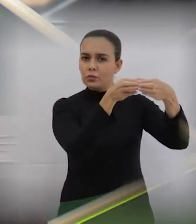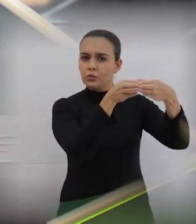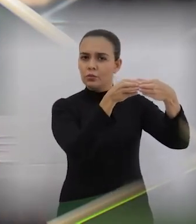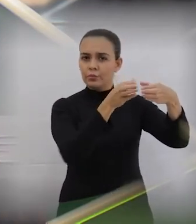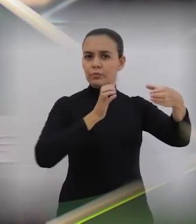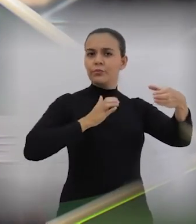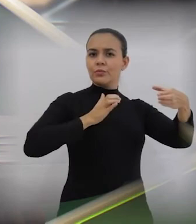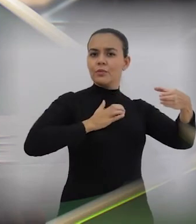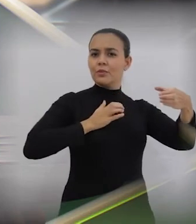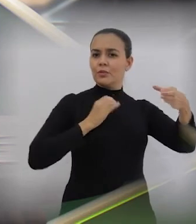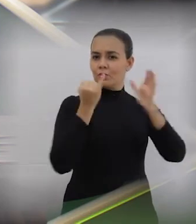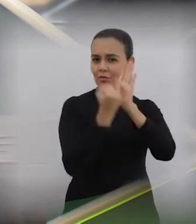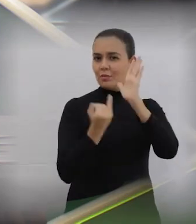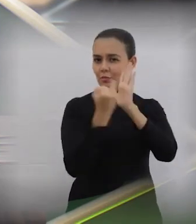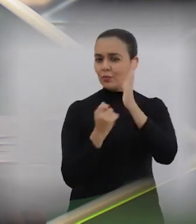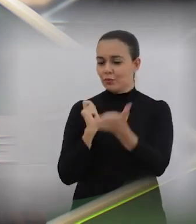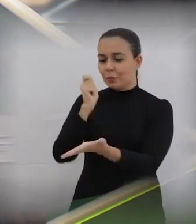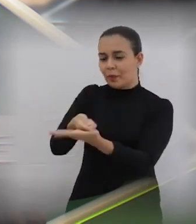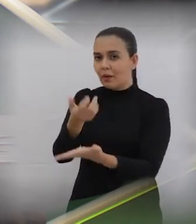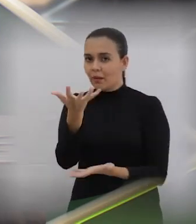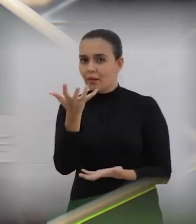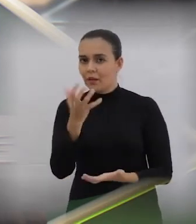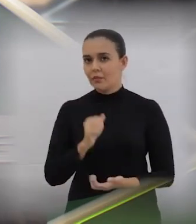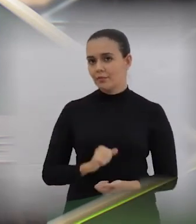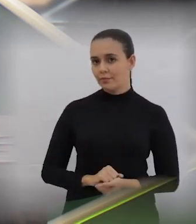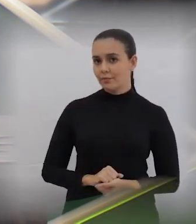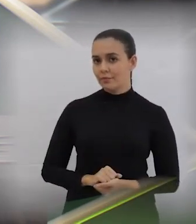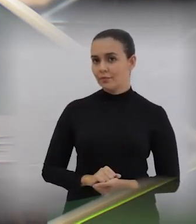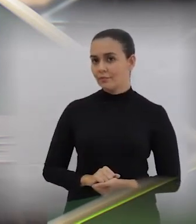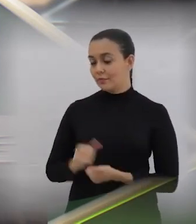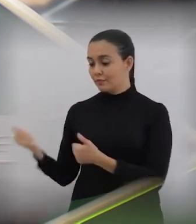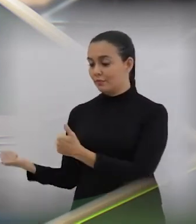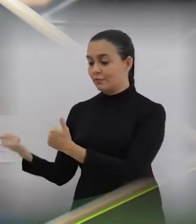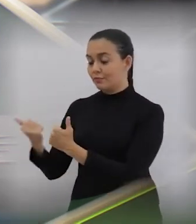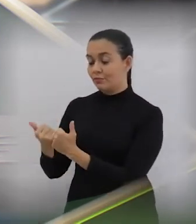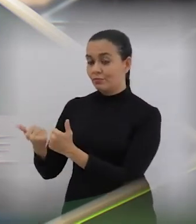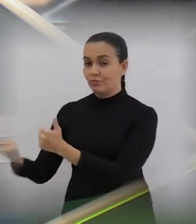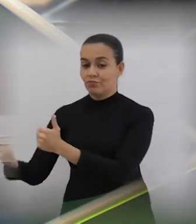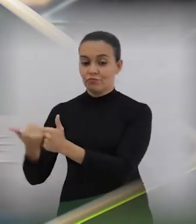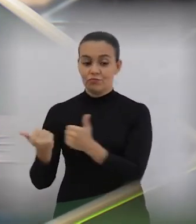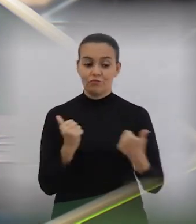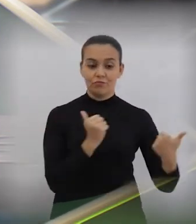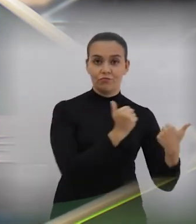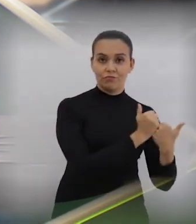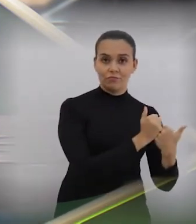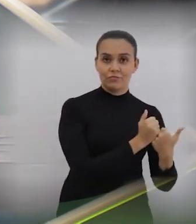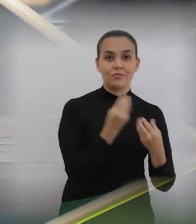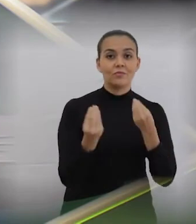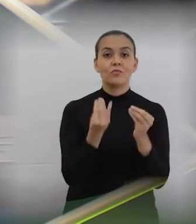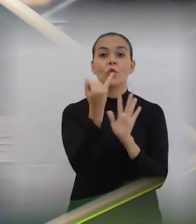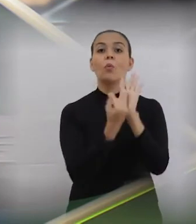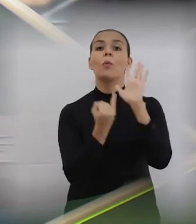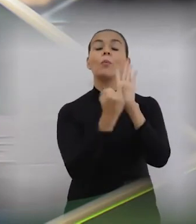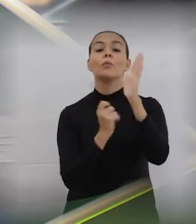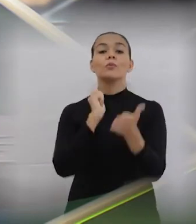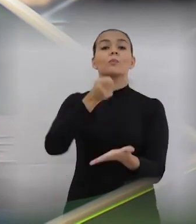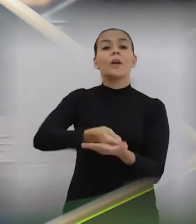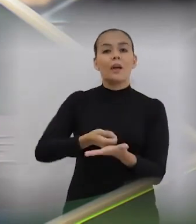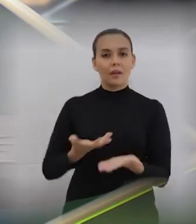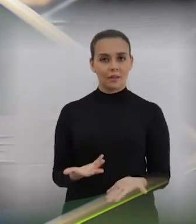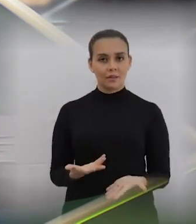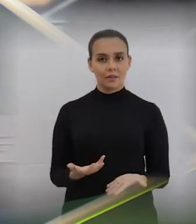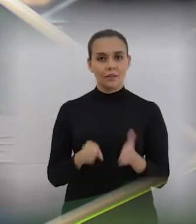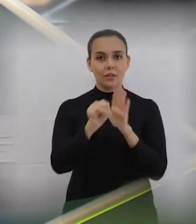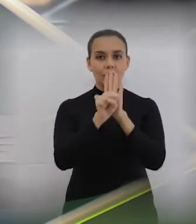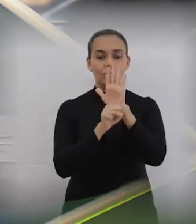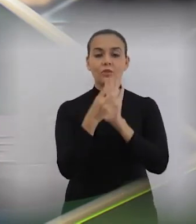renda para manter as massas que não terão emprego? E aí ele diz, no século XX,